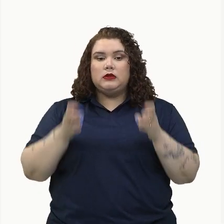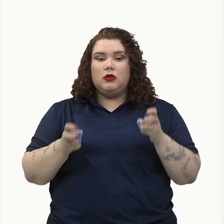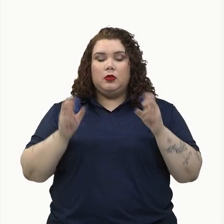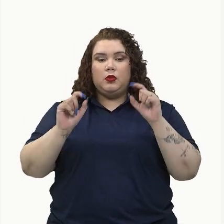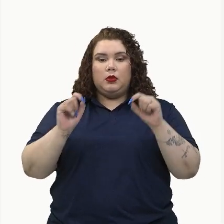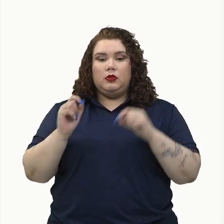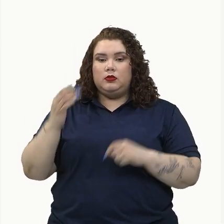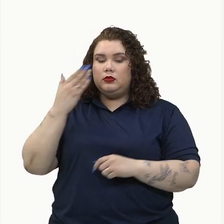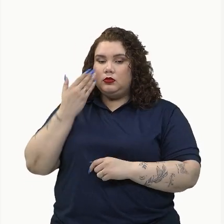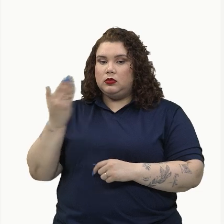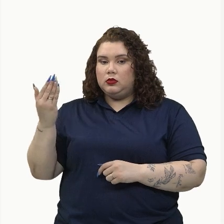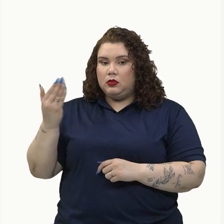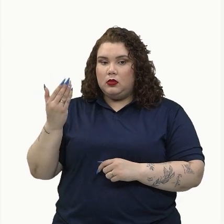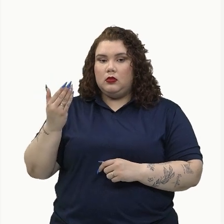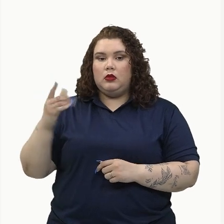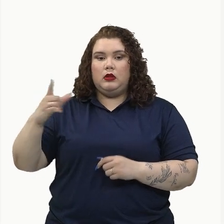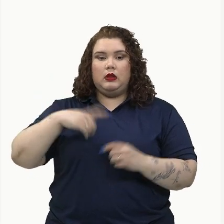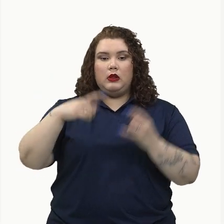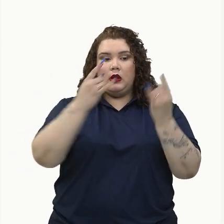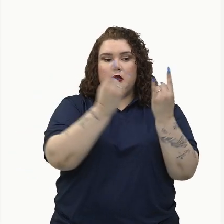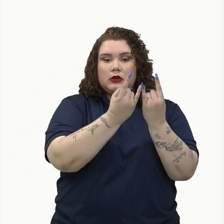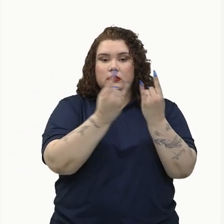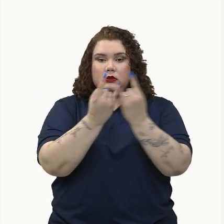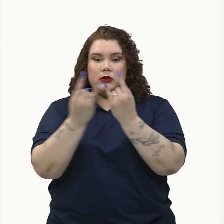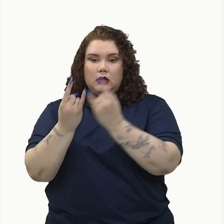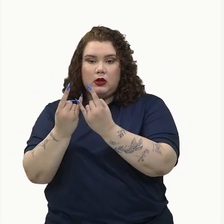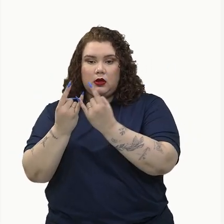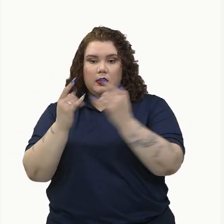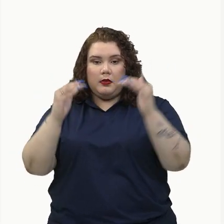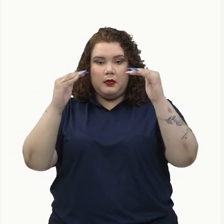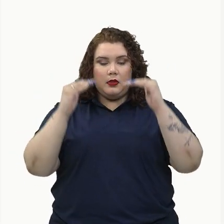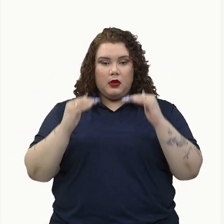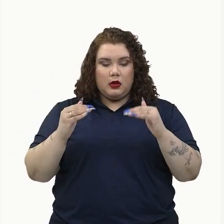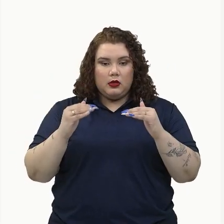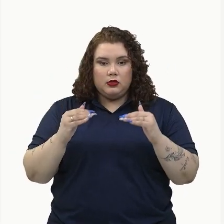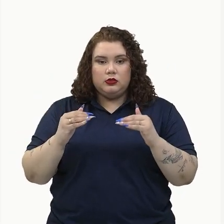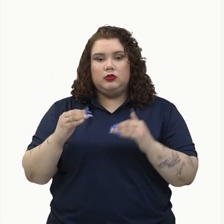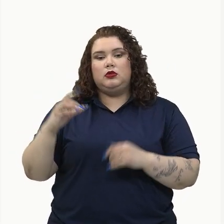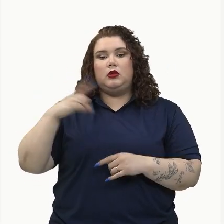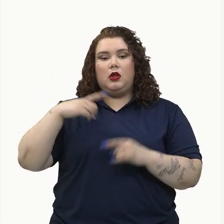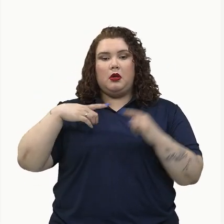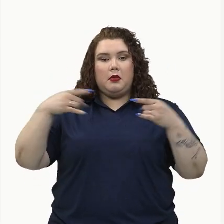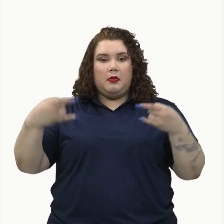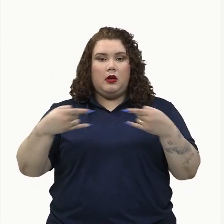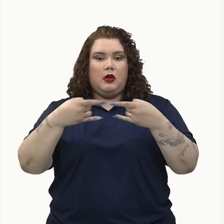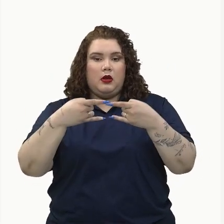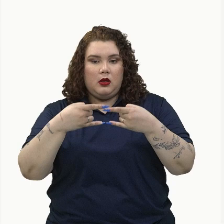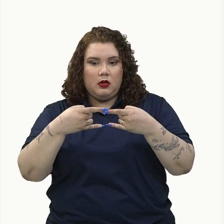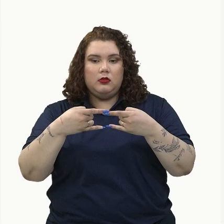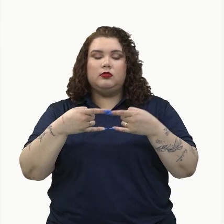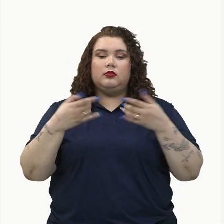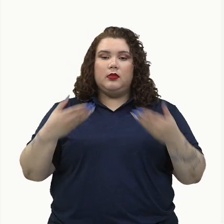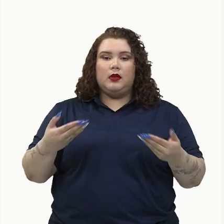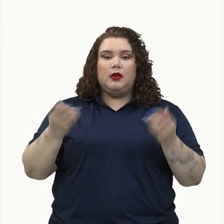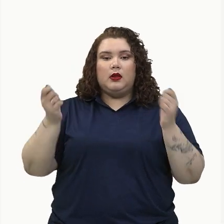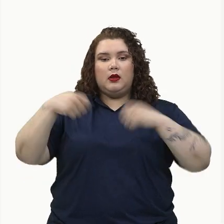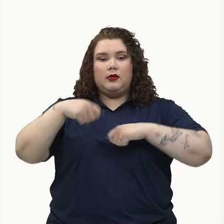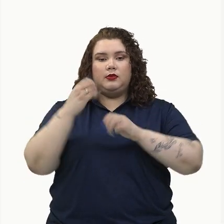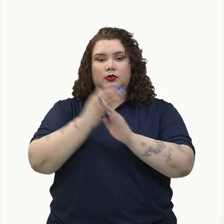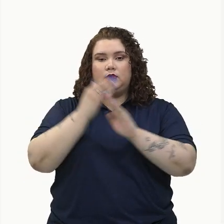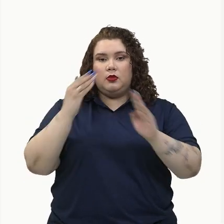tenho em série, e depois ela vai aparecer em paralelo para achar